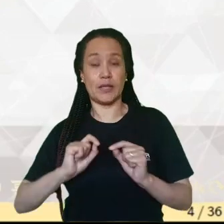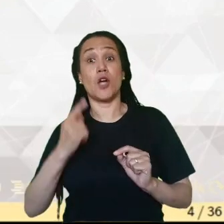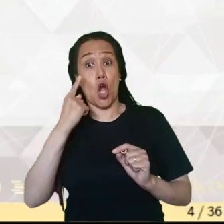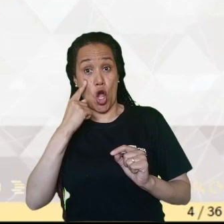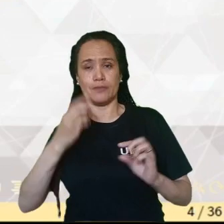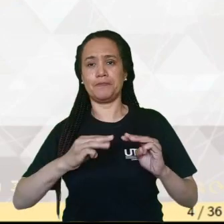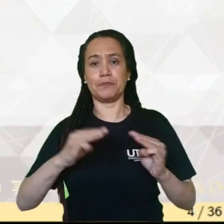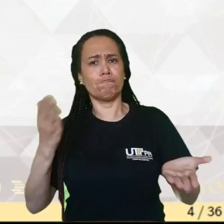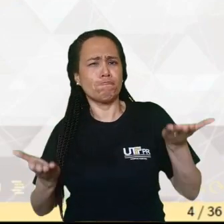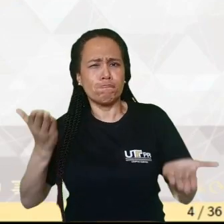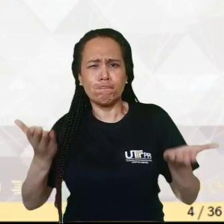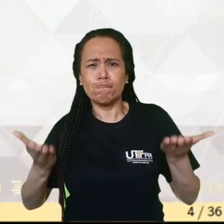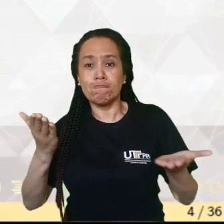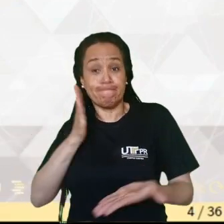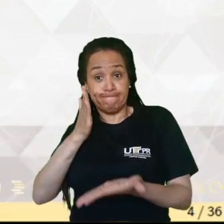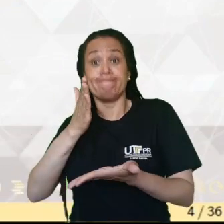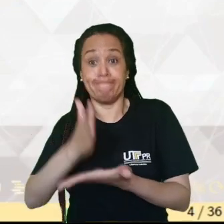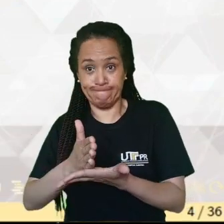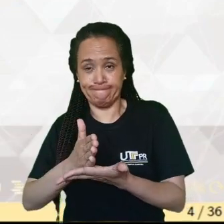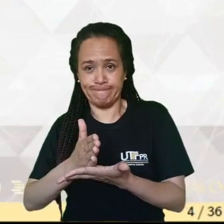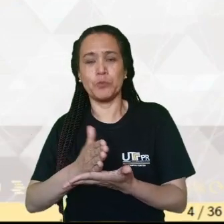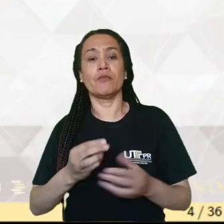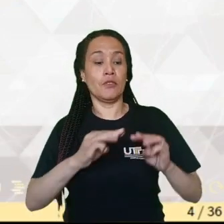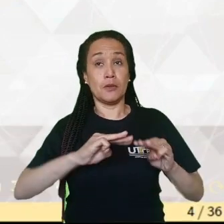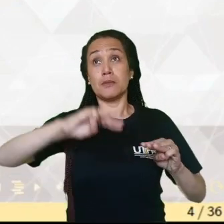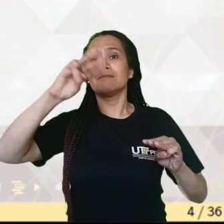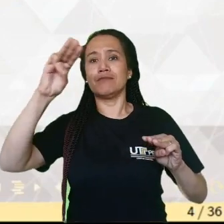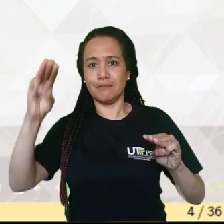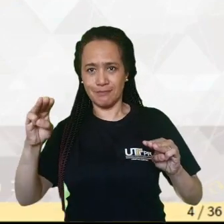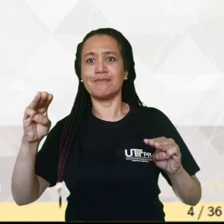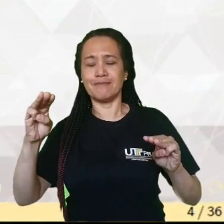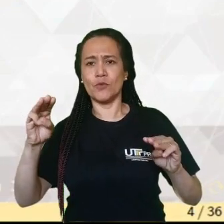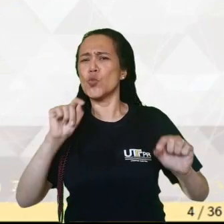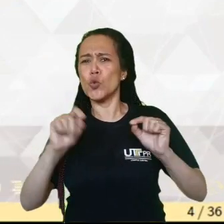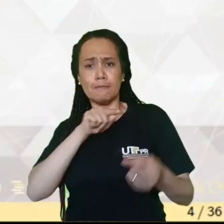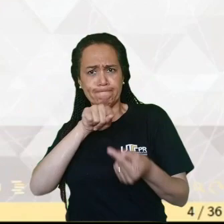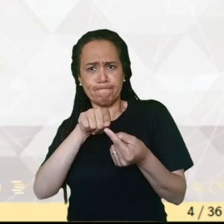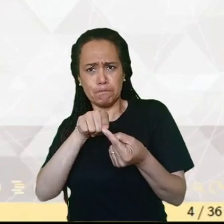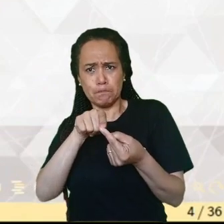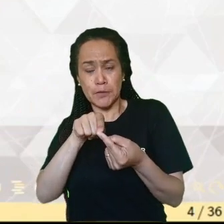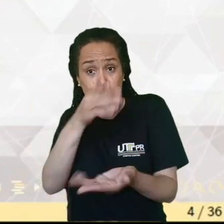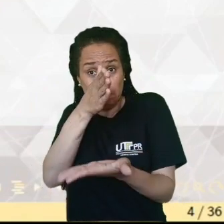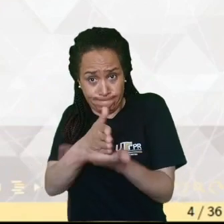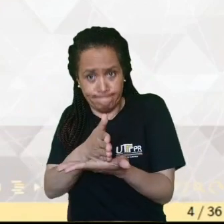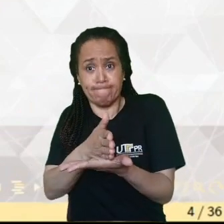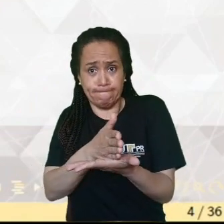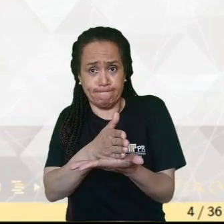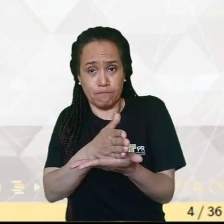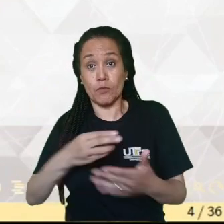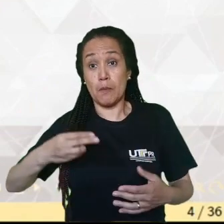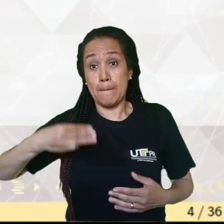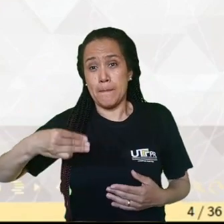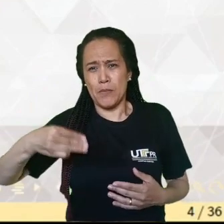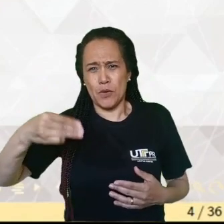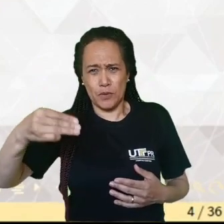está associada a um ponto de equilíbrio. A mediana equivale ao elemento do meio dessa observação. A moda é